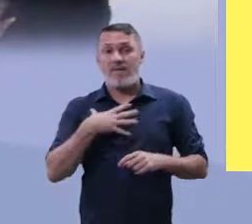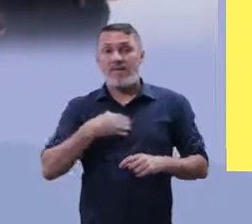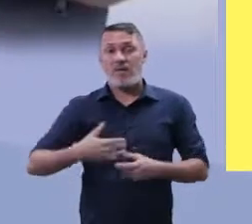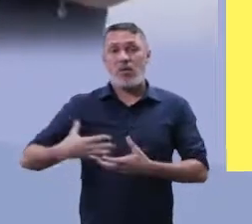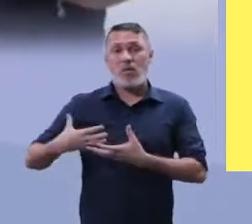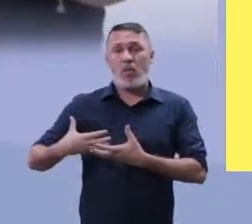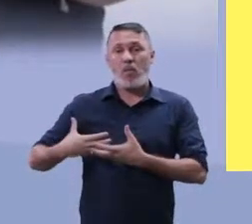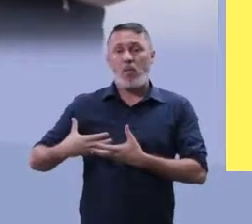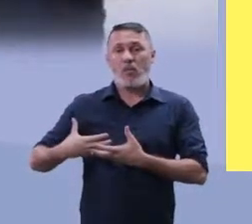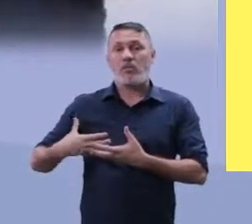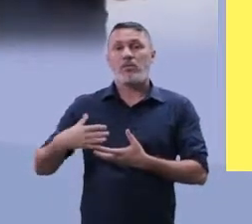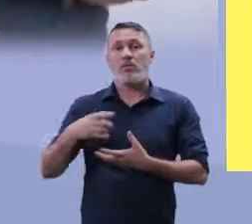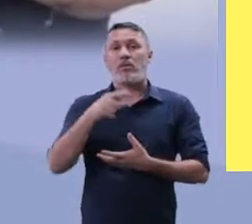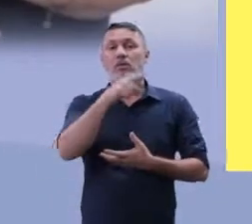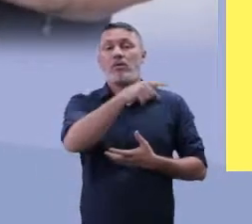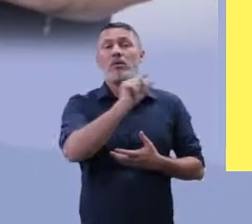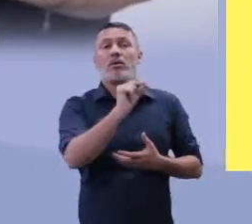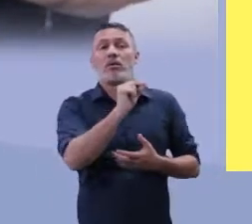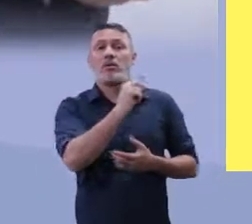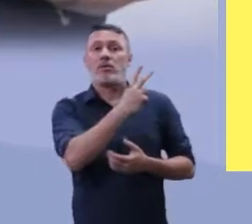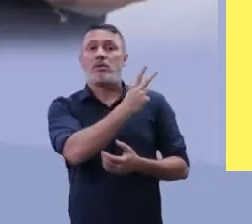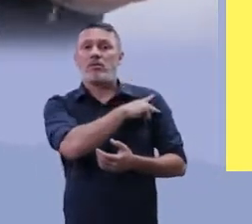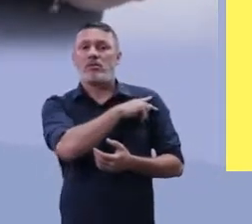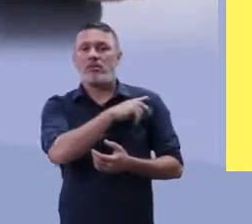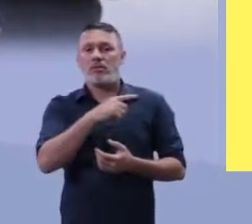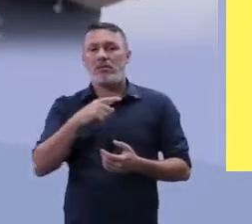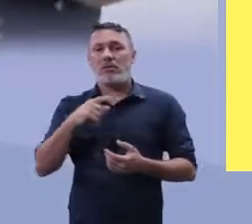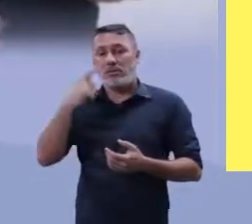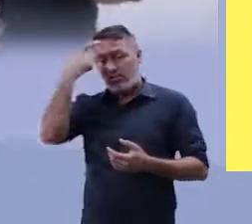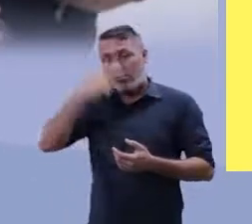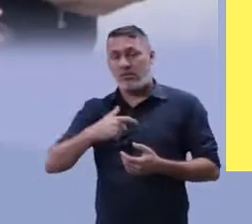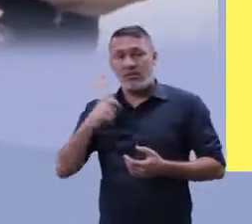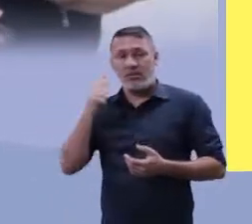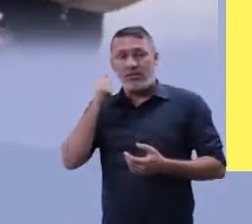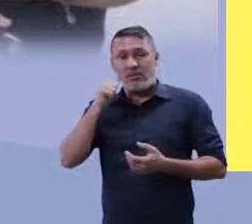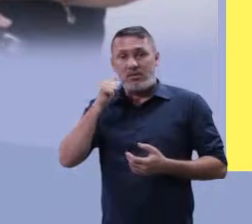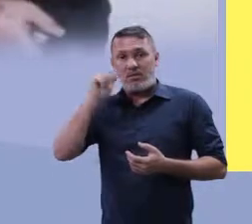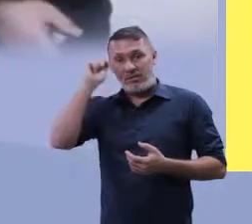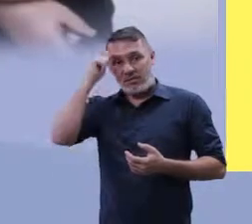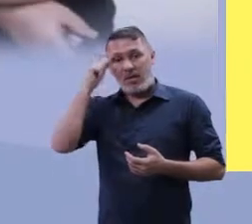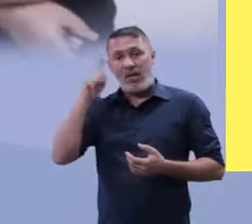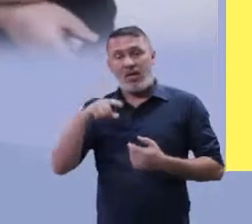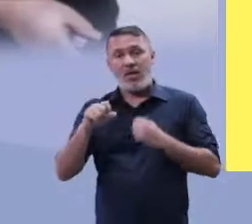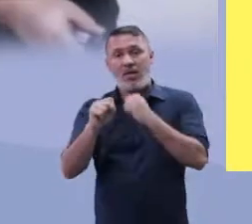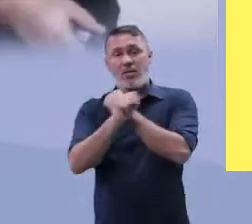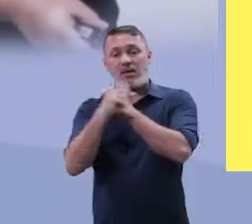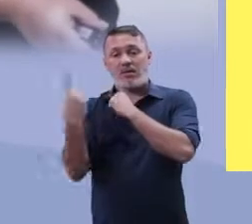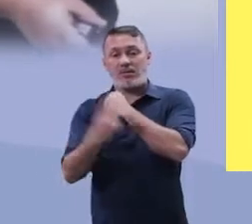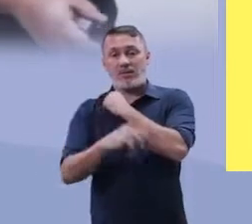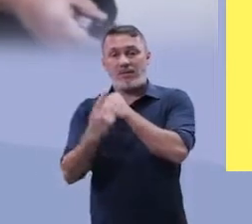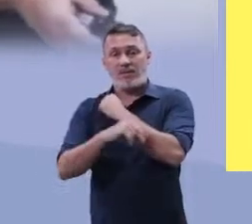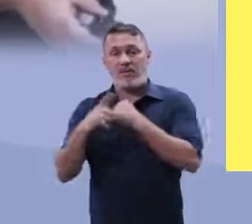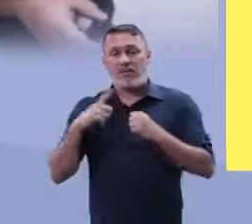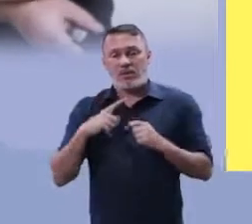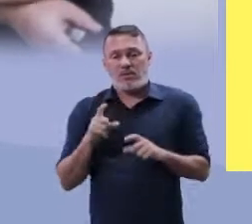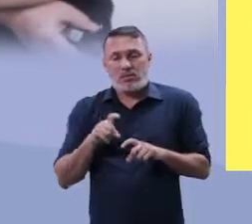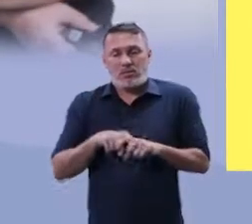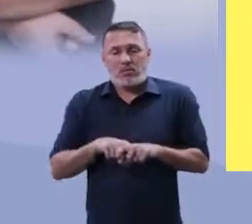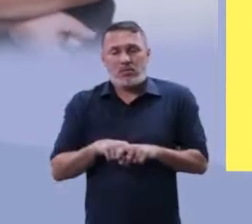amamentava a filha do Senhor. Ela, a negra da senzala, com tuas pernas, com as próprias